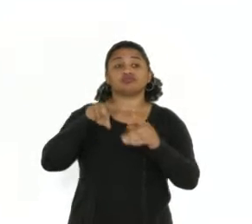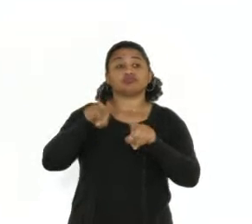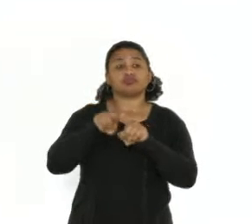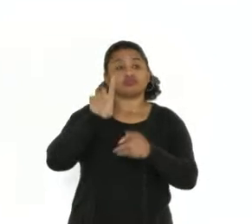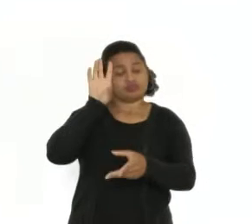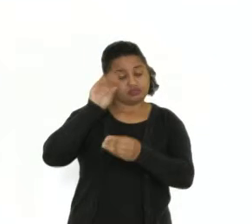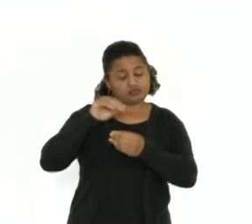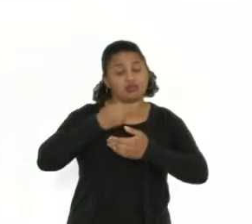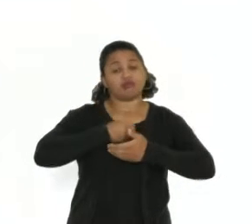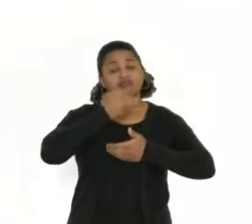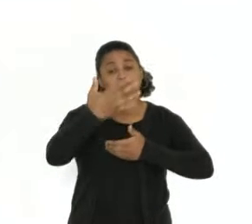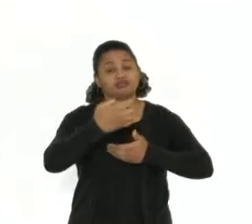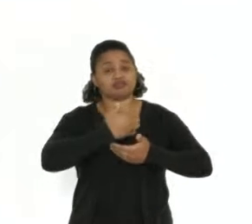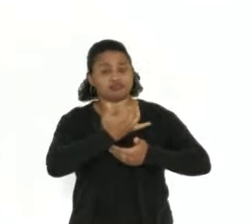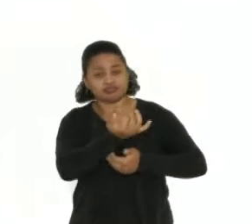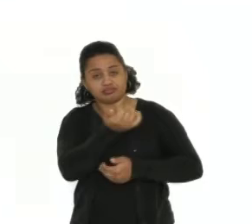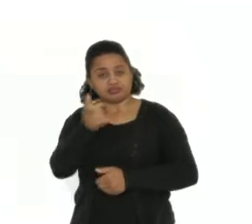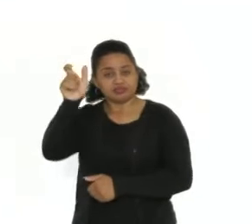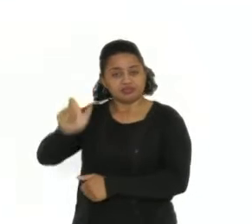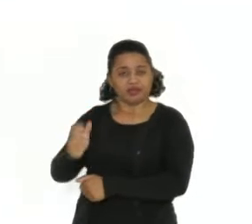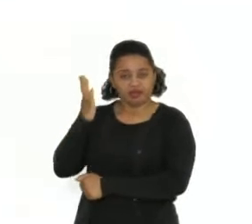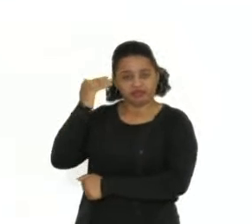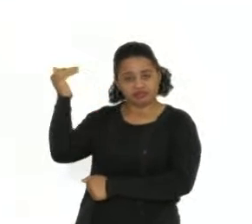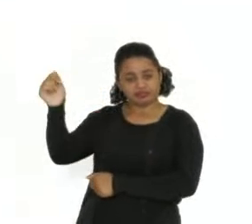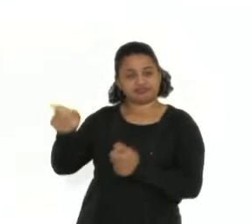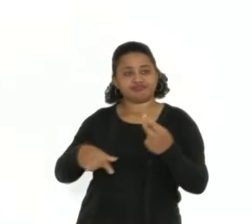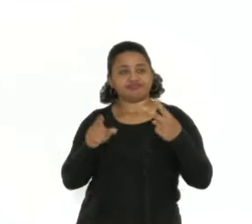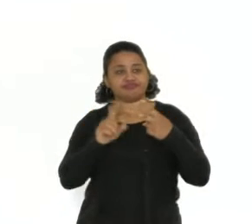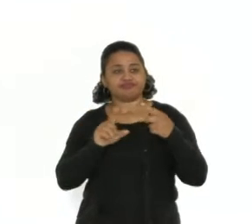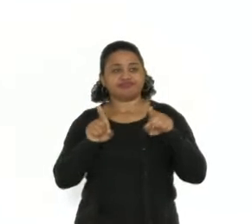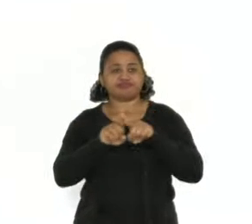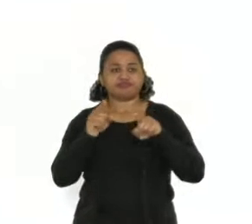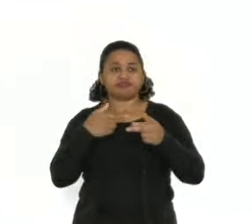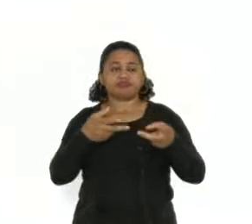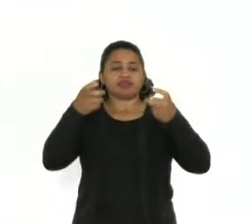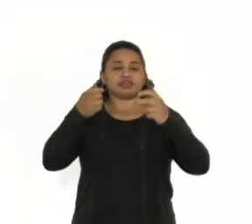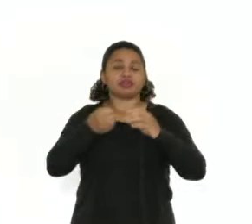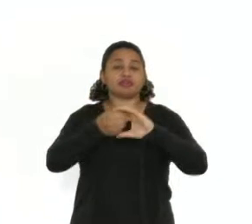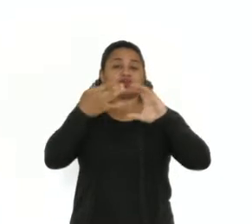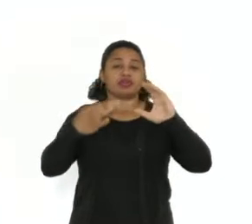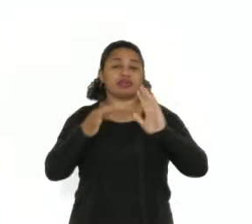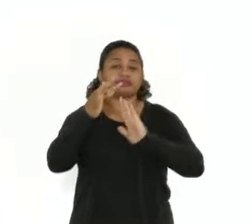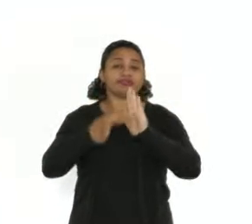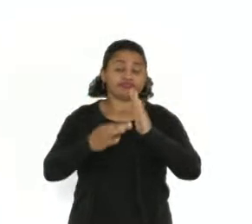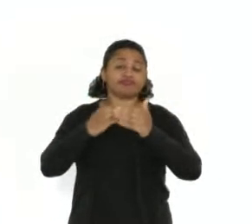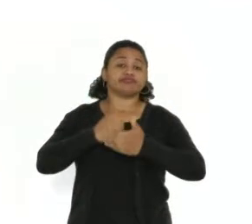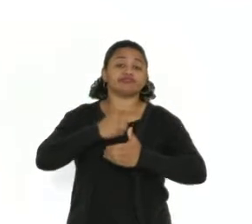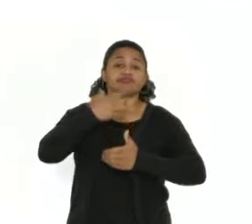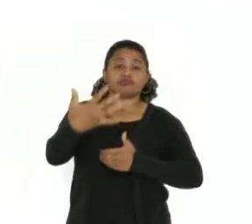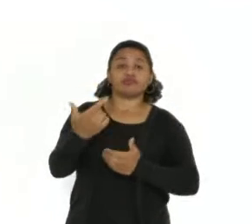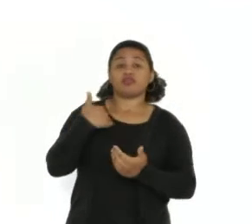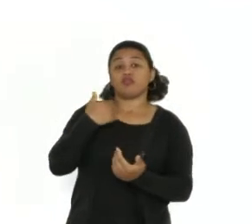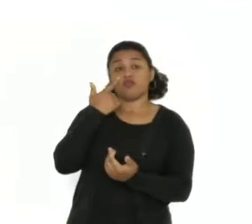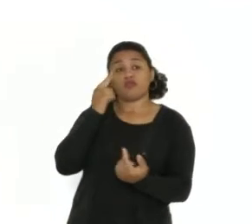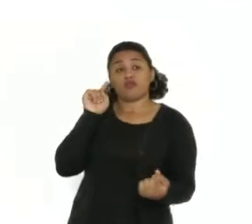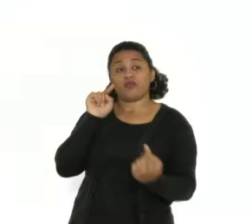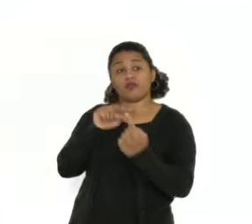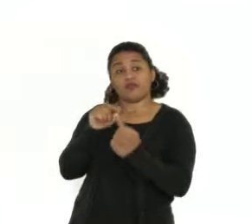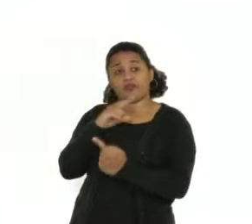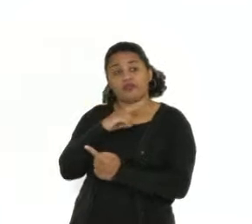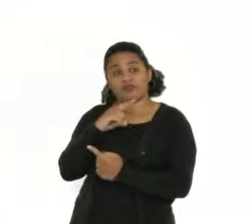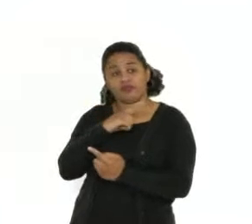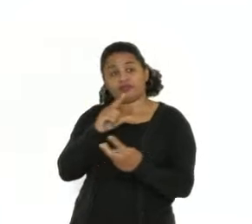biografias de pessoas conhecidas. Reconhecer as características da biografia, identificando sua finalidade.